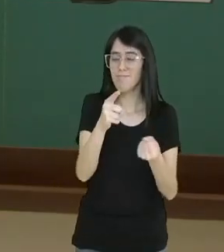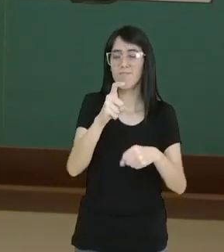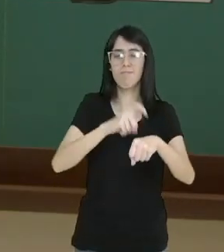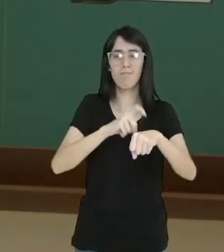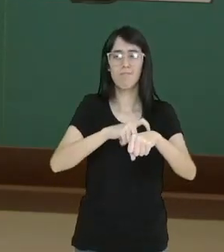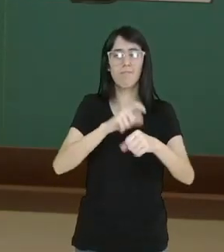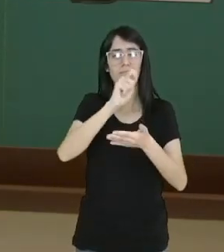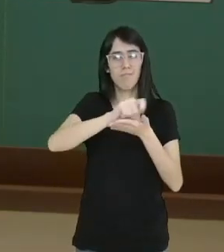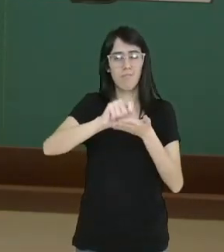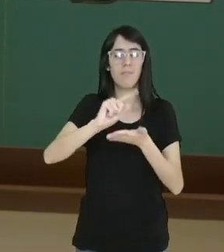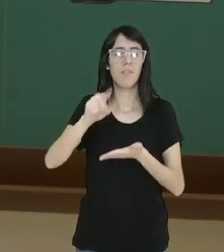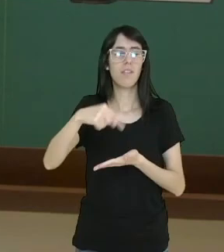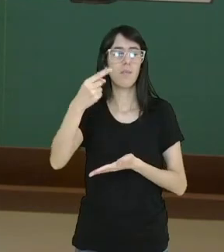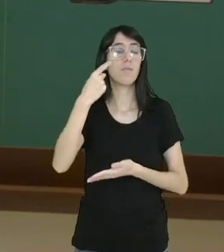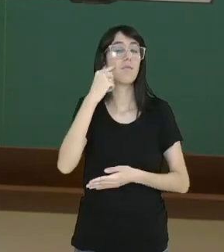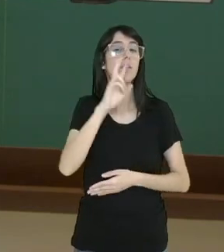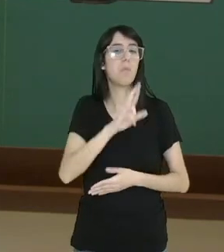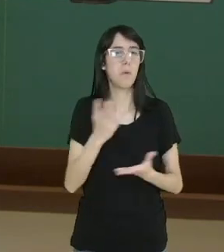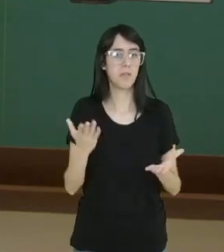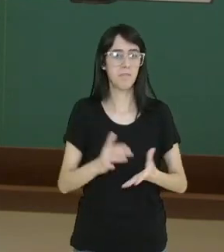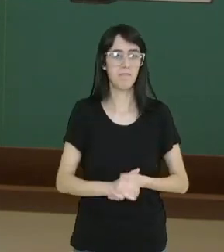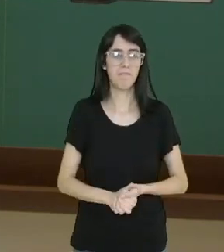você registrar e depois quero saber o resultado.